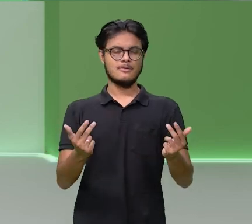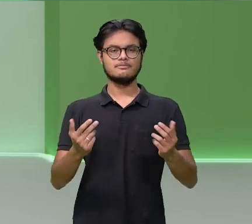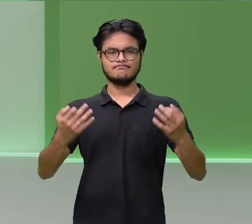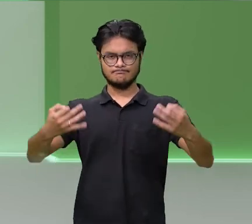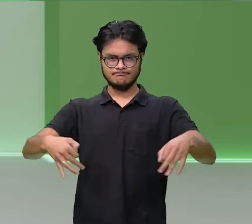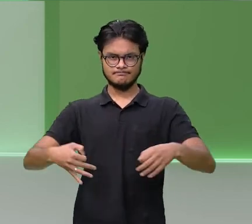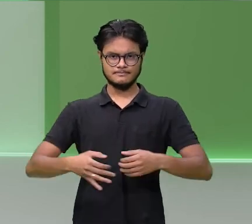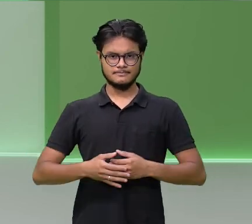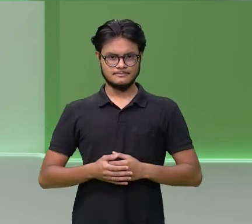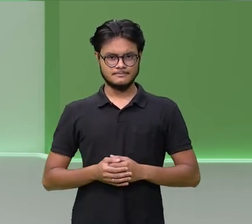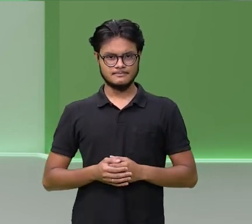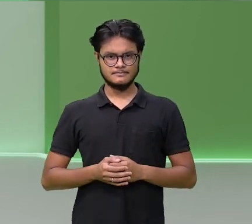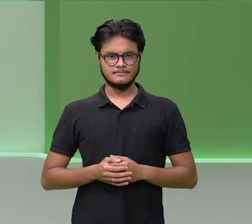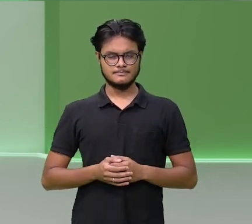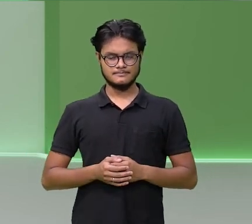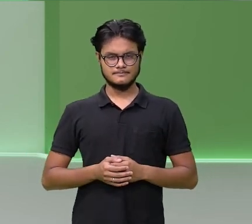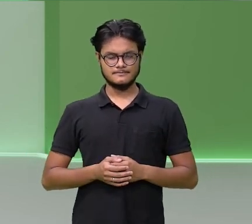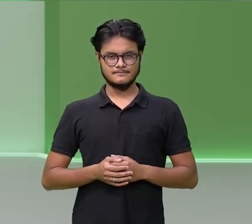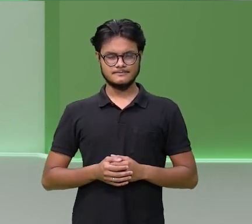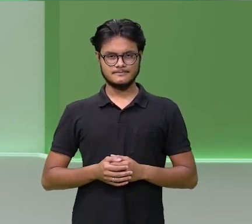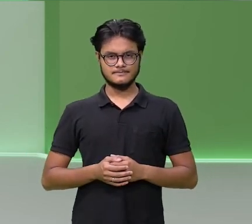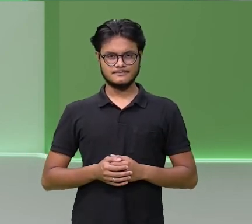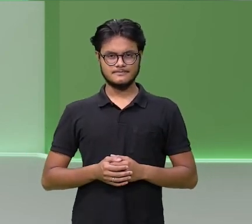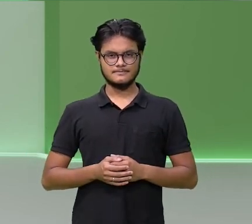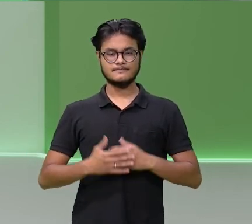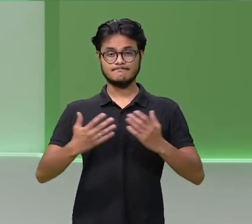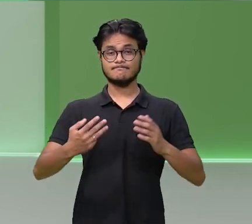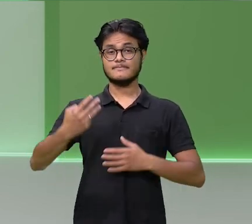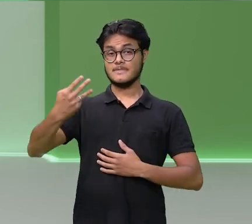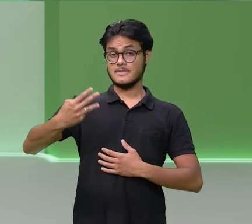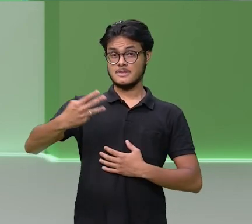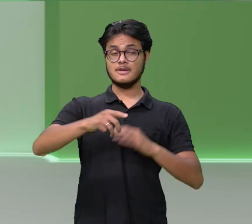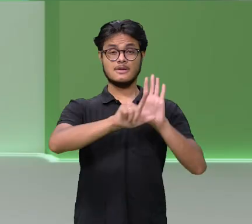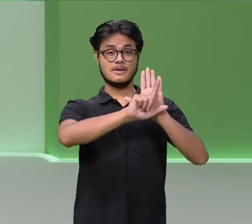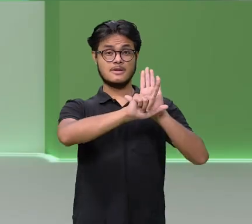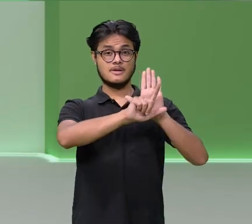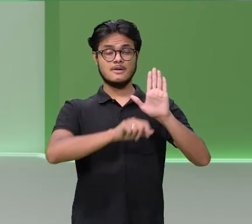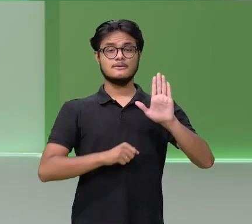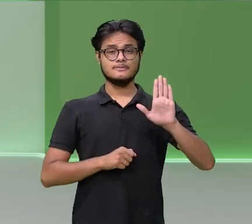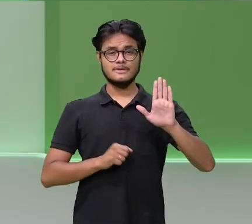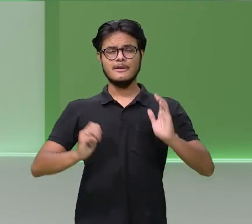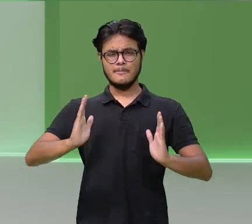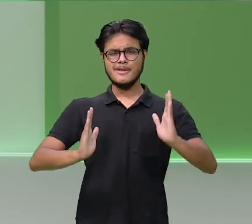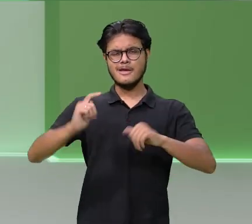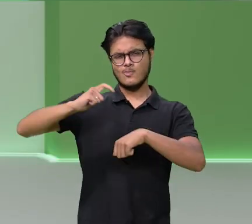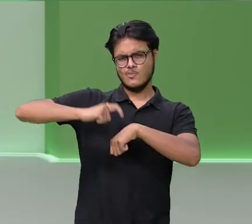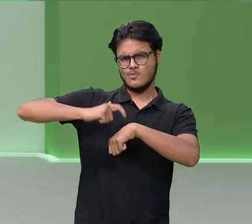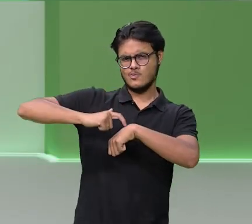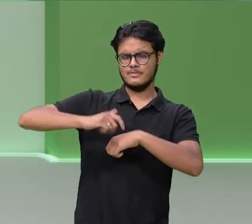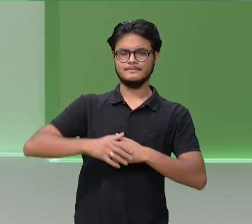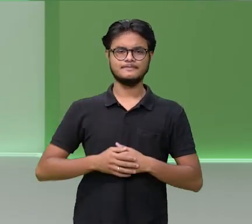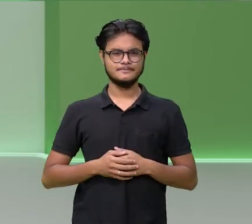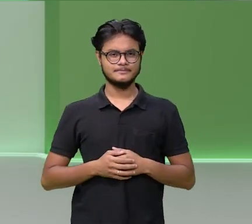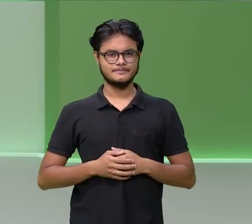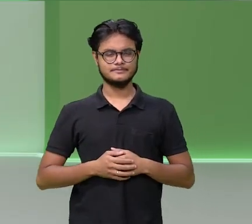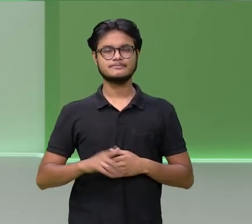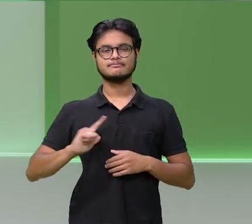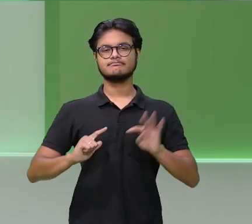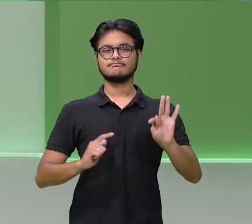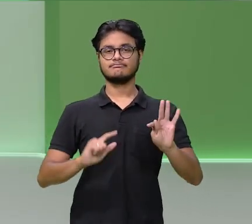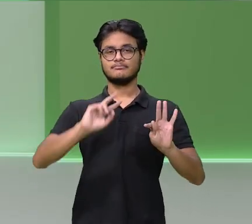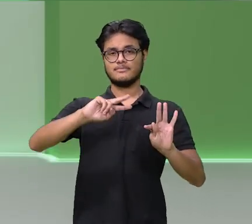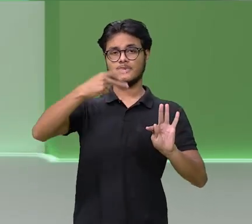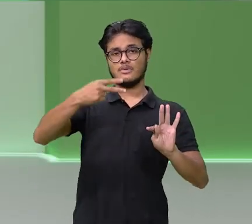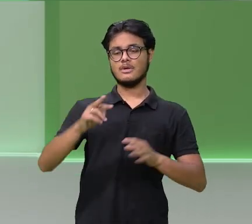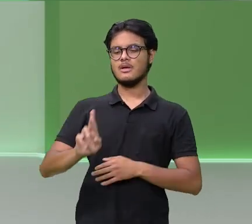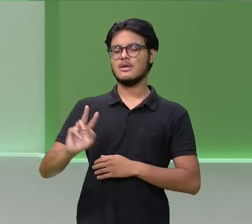tempos iguais. Show de bola? A terceira lei é a lei dos períodos. T ao quadrado, R ao cubo.